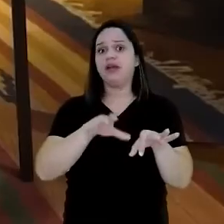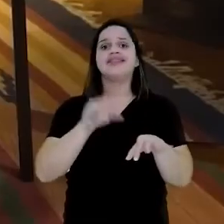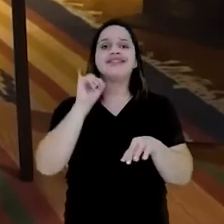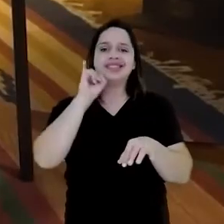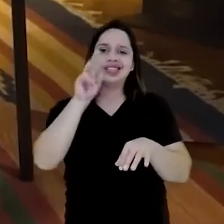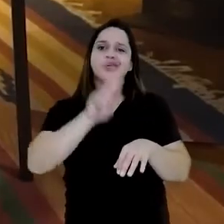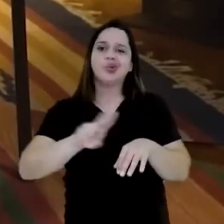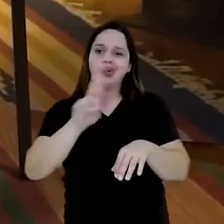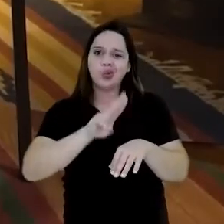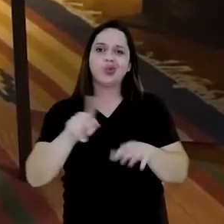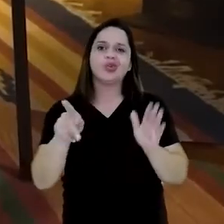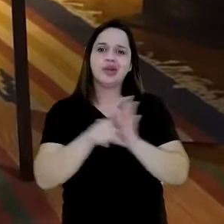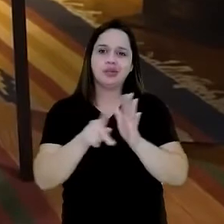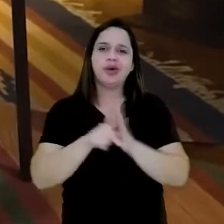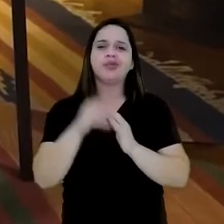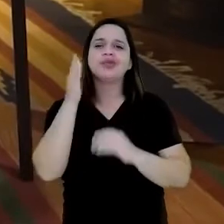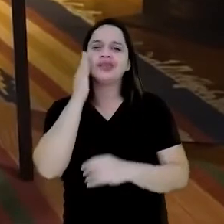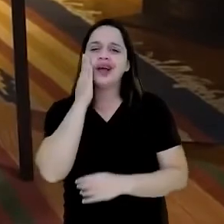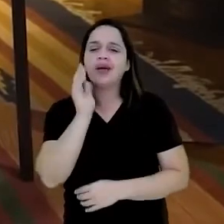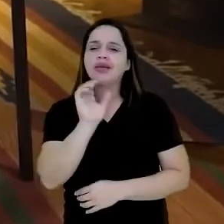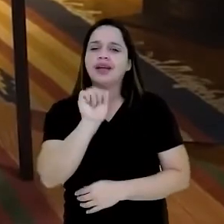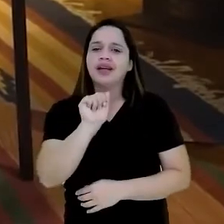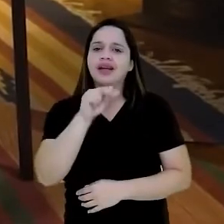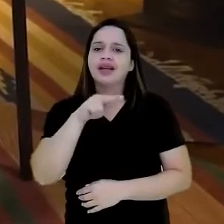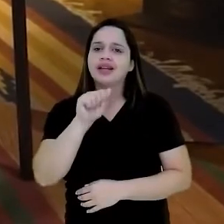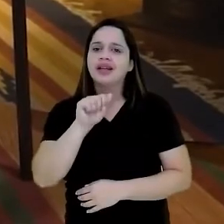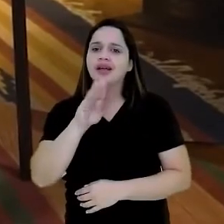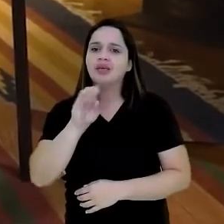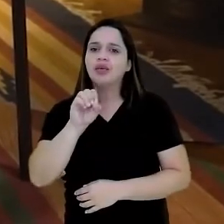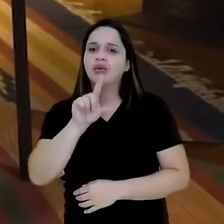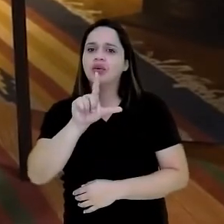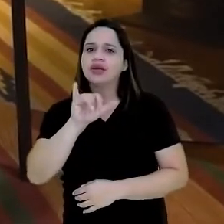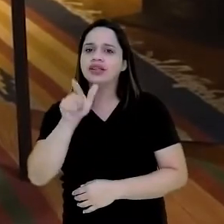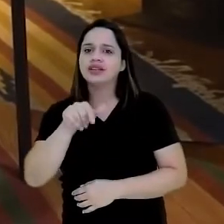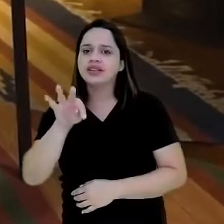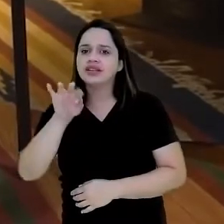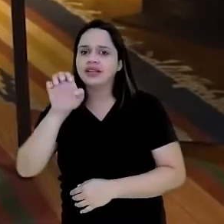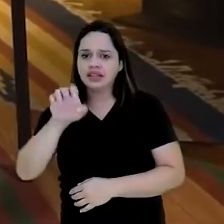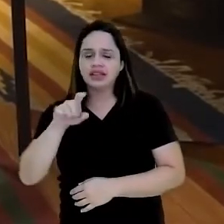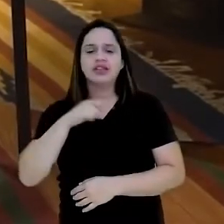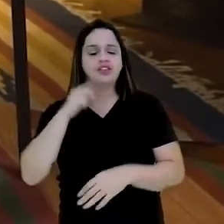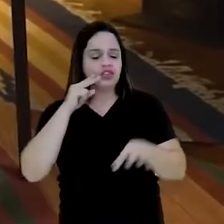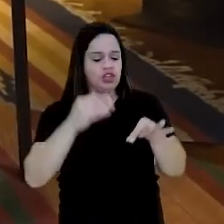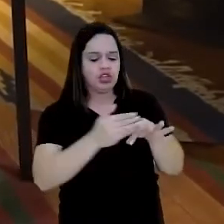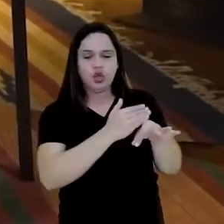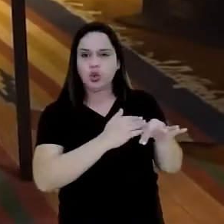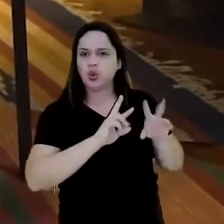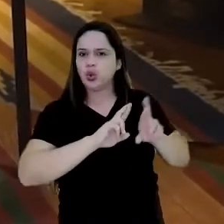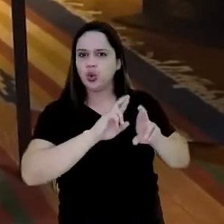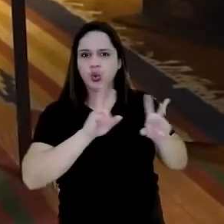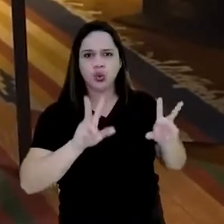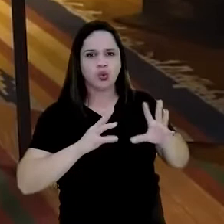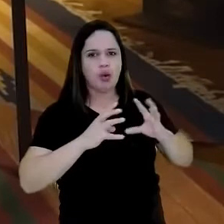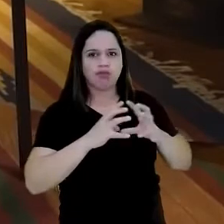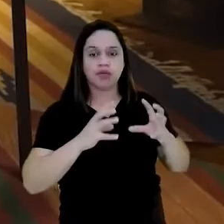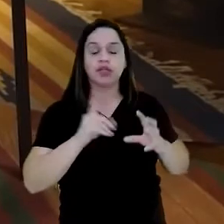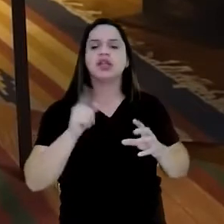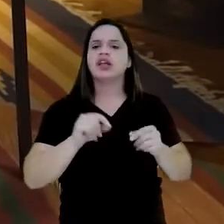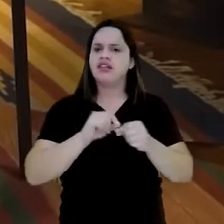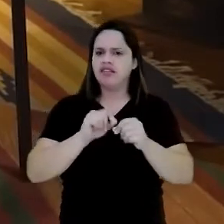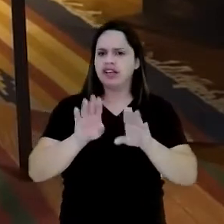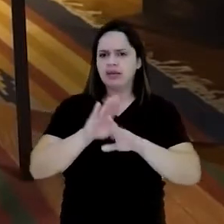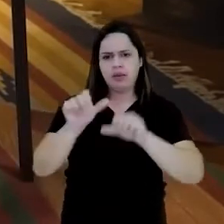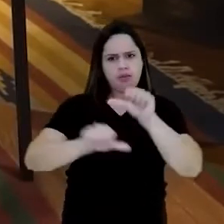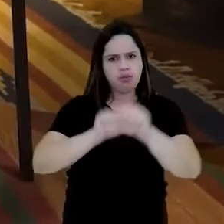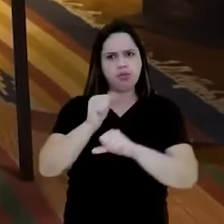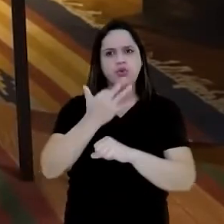couve-flor quando usa anabolizante eles vão ficar maior mais escuro lá eu grande lá buscar mais flácido eu mudo a cor também muda faço pirei